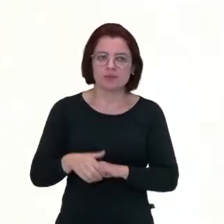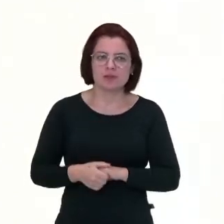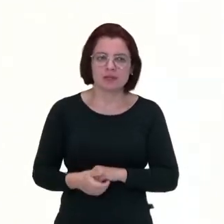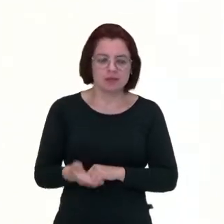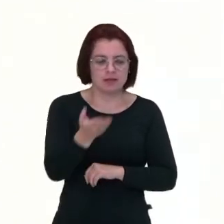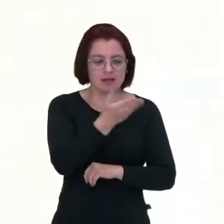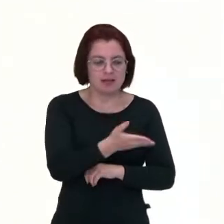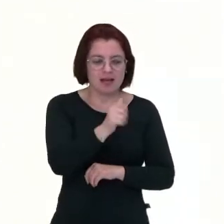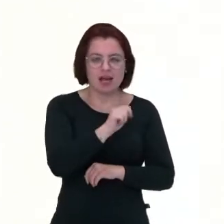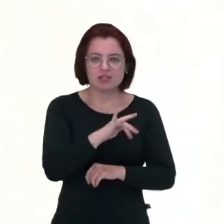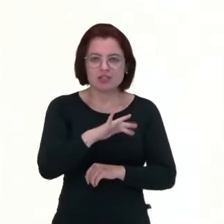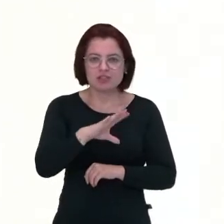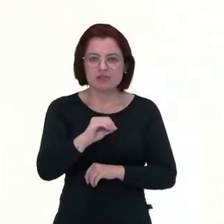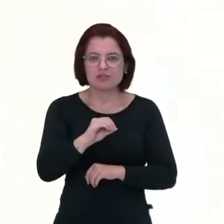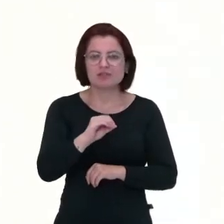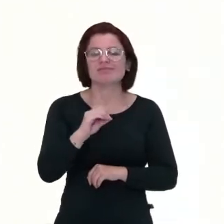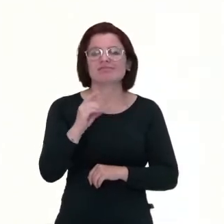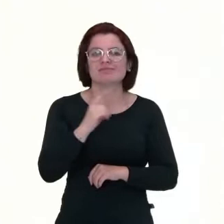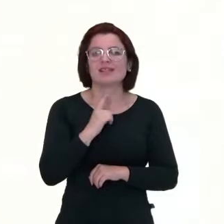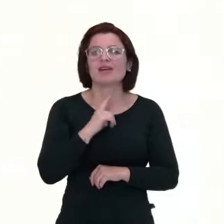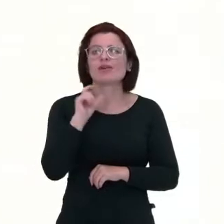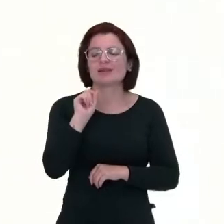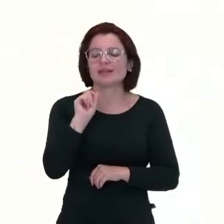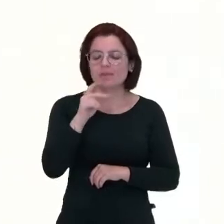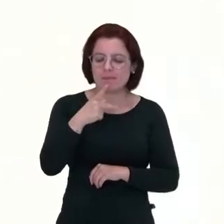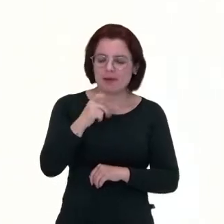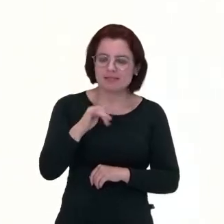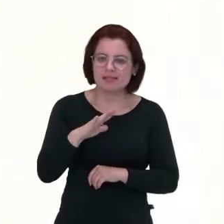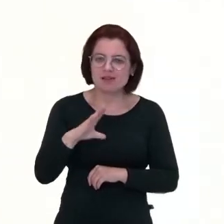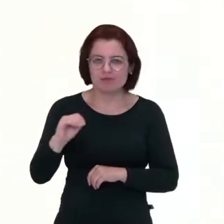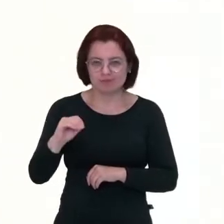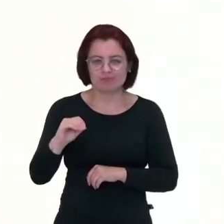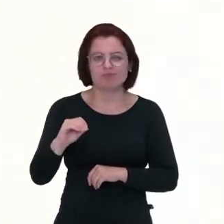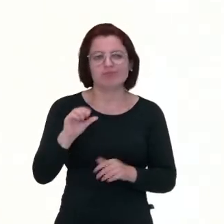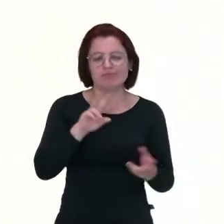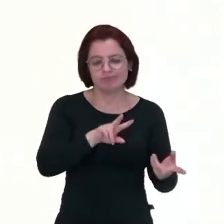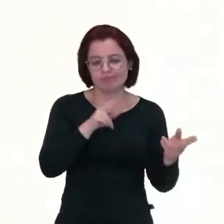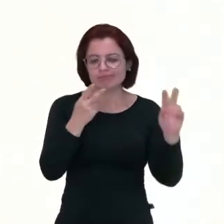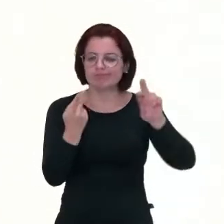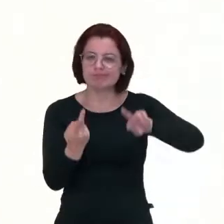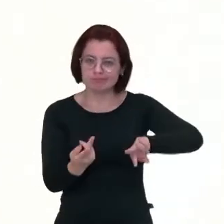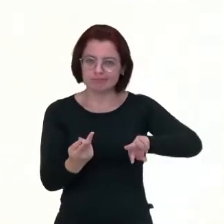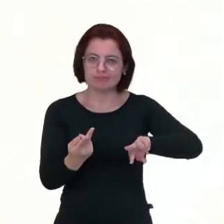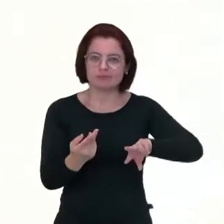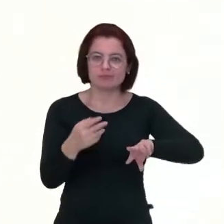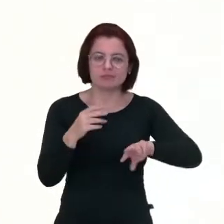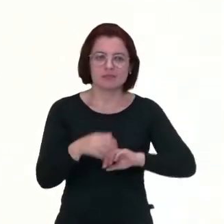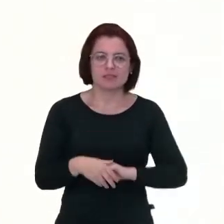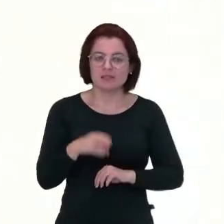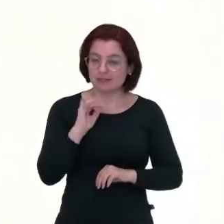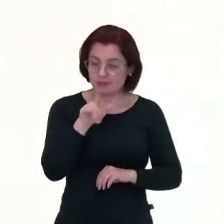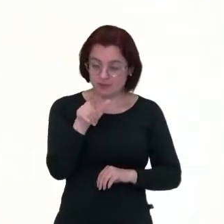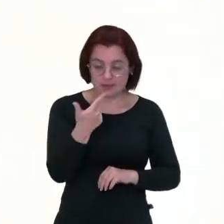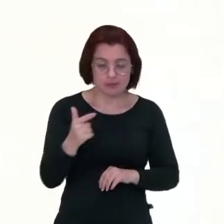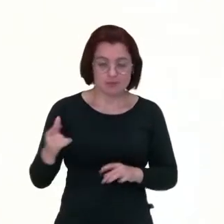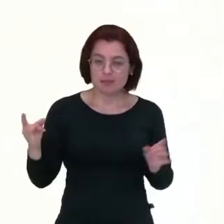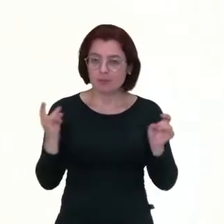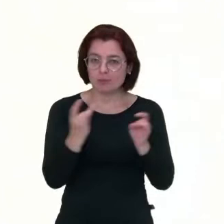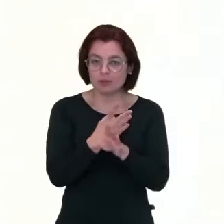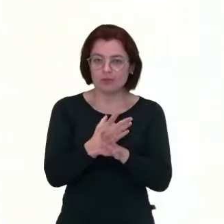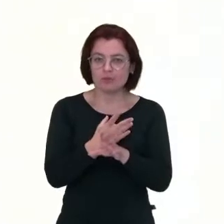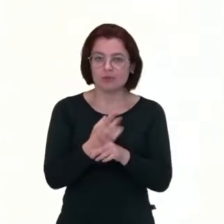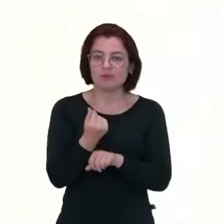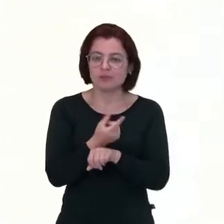ativo começará a gerar despesa, fazendo com que, caso não esteja preparado financeiramente, o